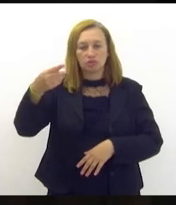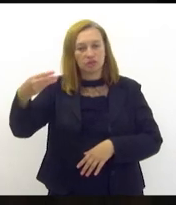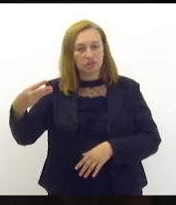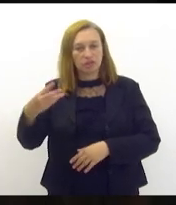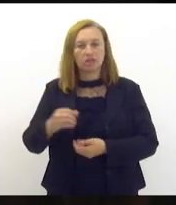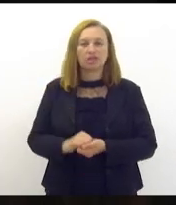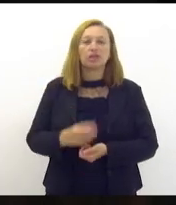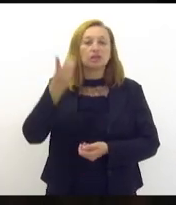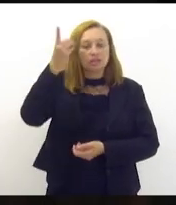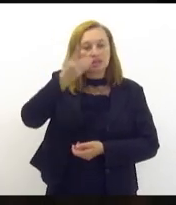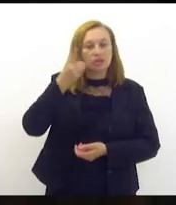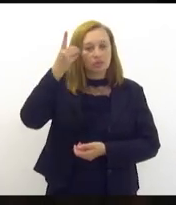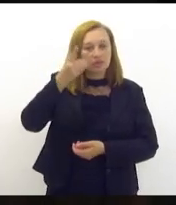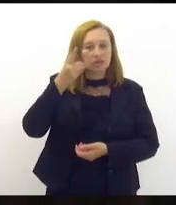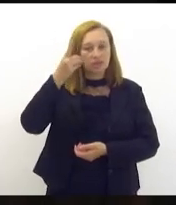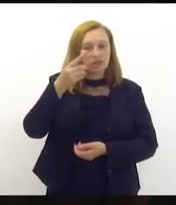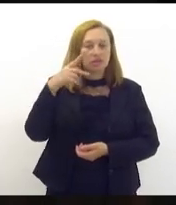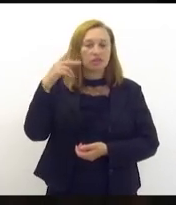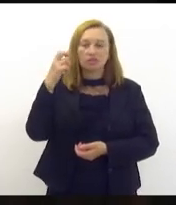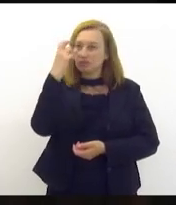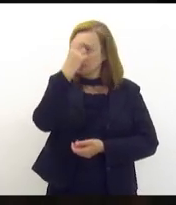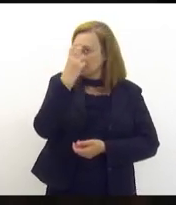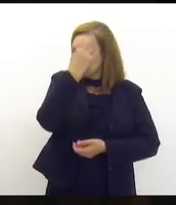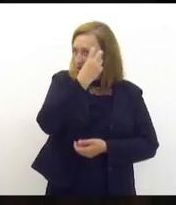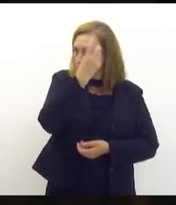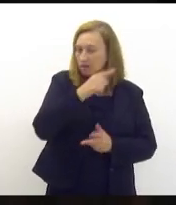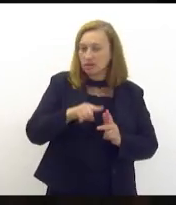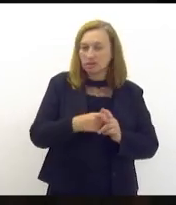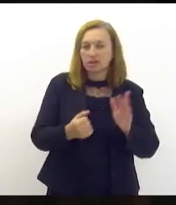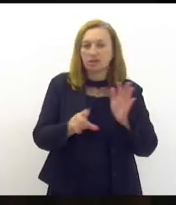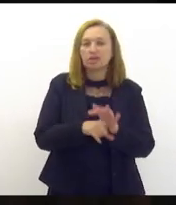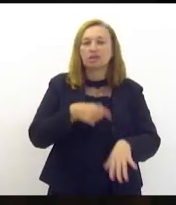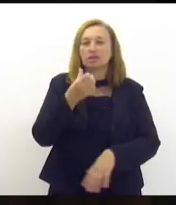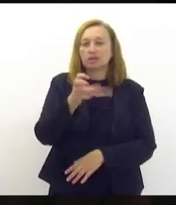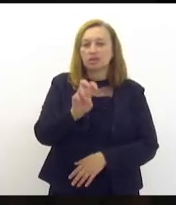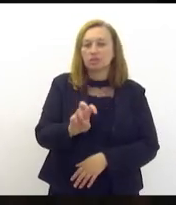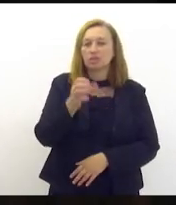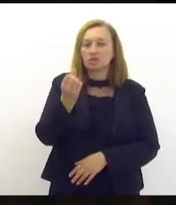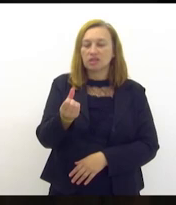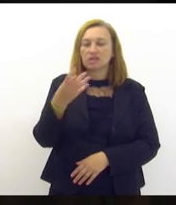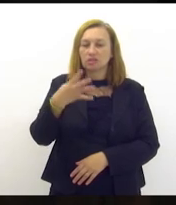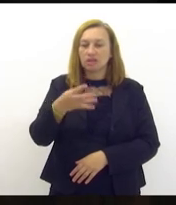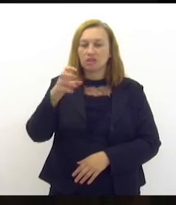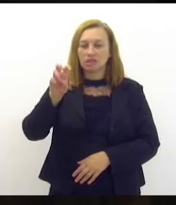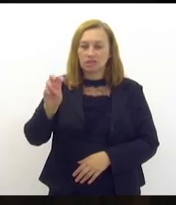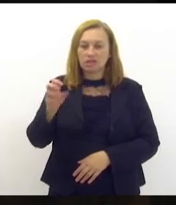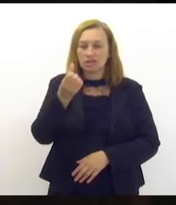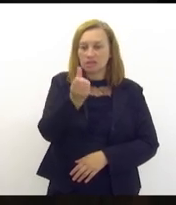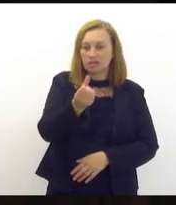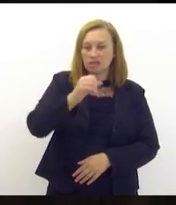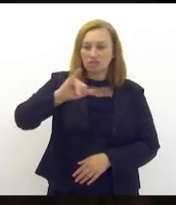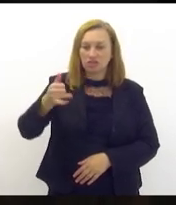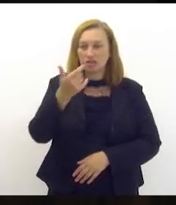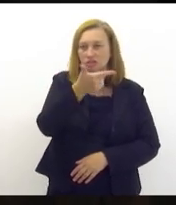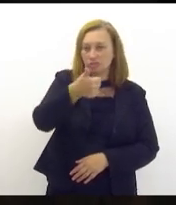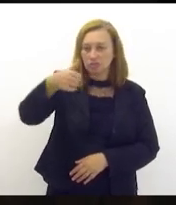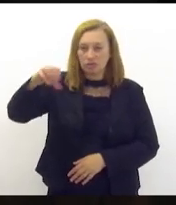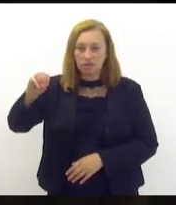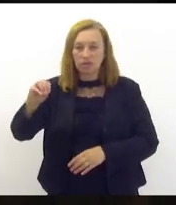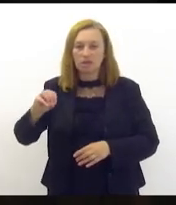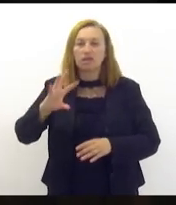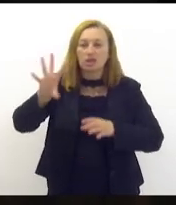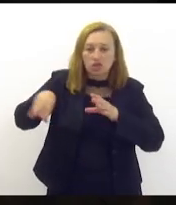720/2023, de autoria da deputada Verônica Lima, que altera a lei número 5.645, de 6 de janeiro de 2010,